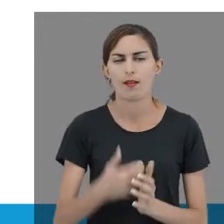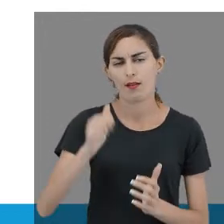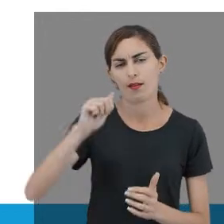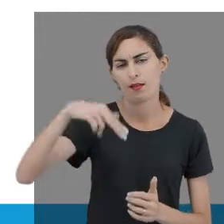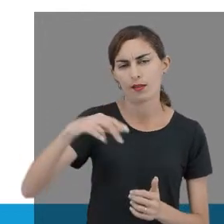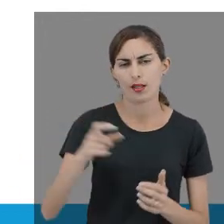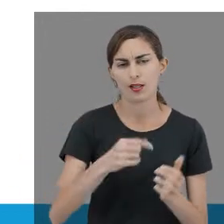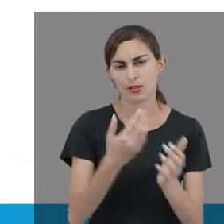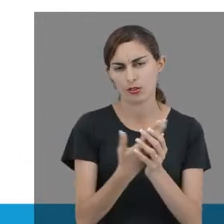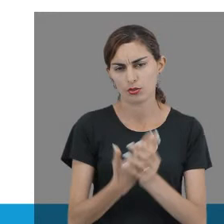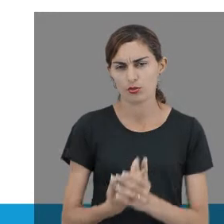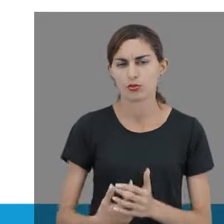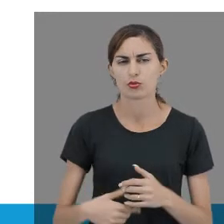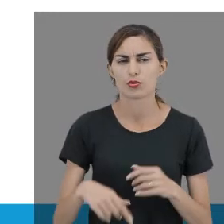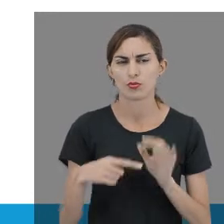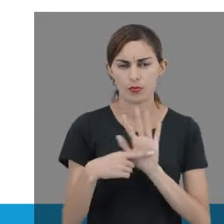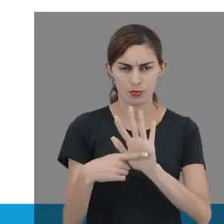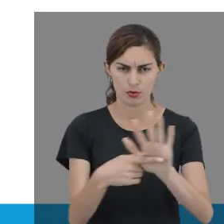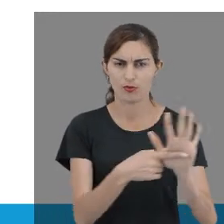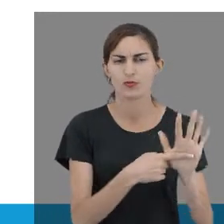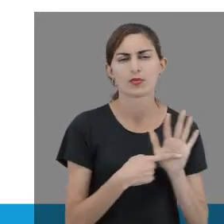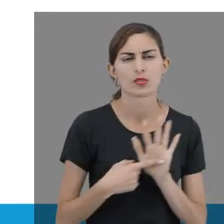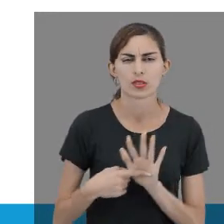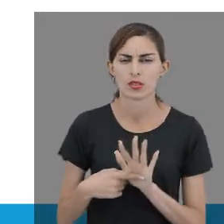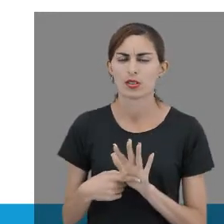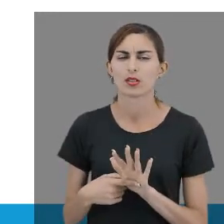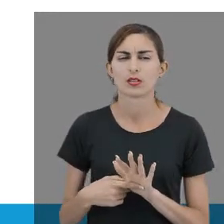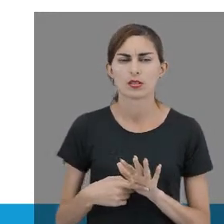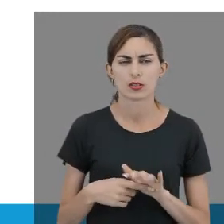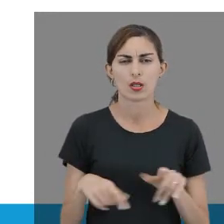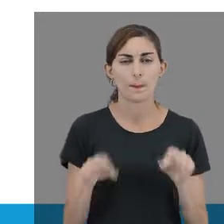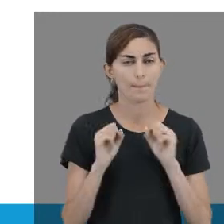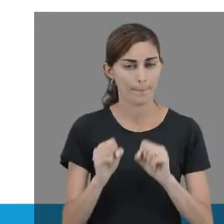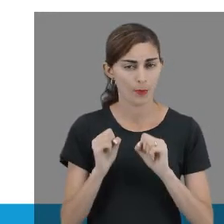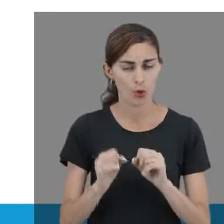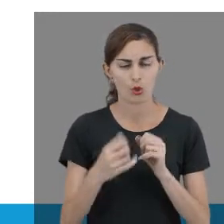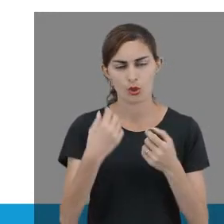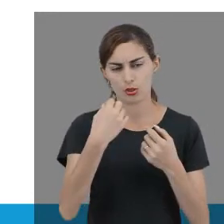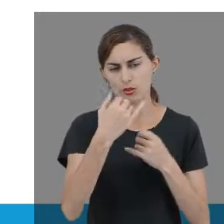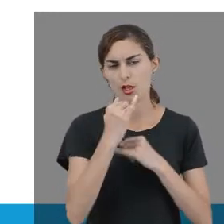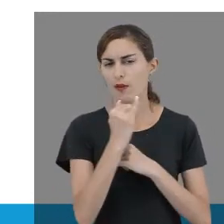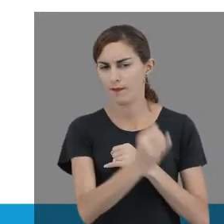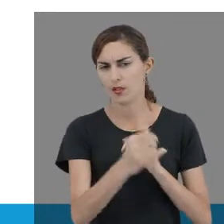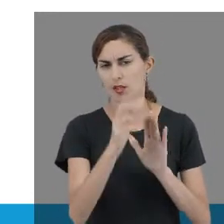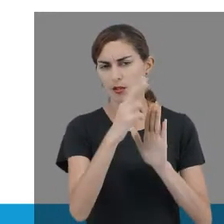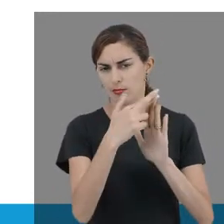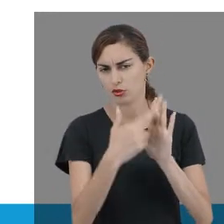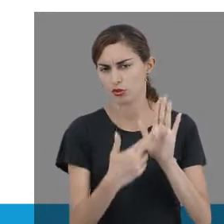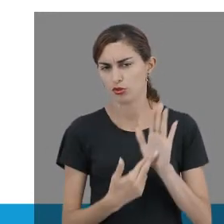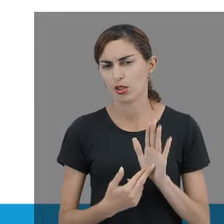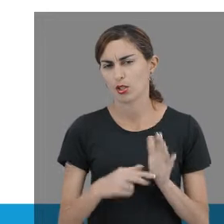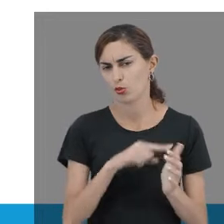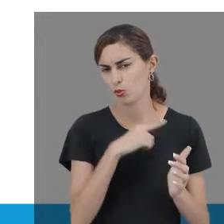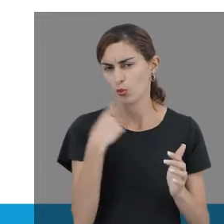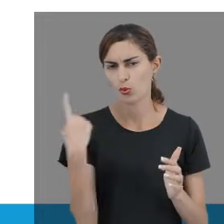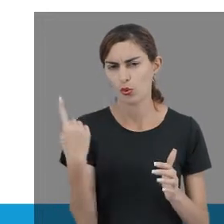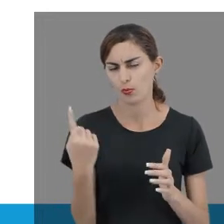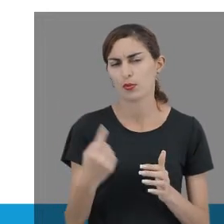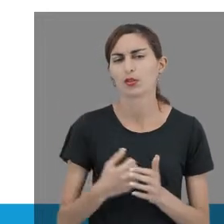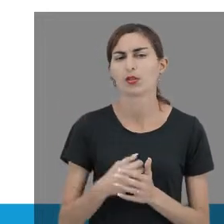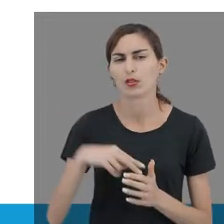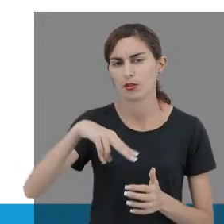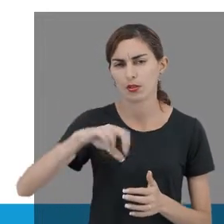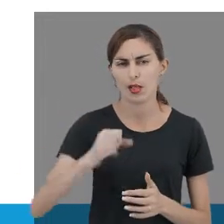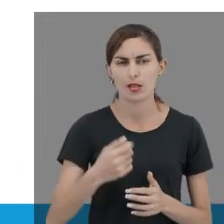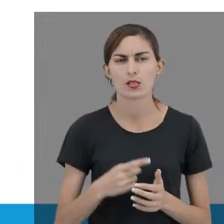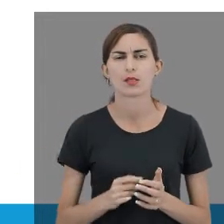as tabelas e os anexos da publicação que eu passei para vocês, ele pode ser registrado